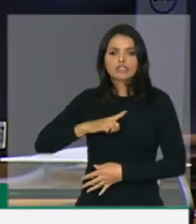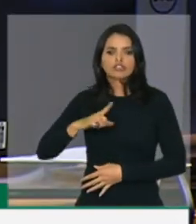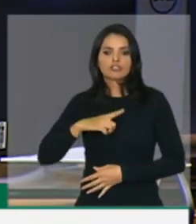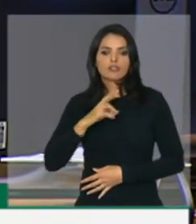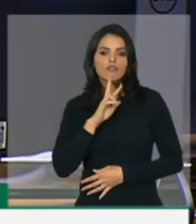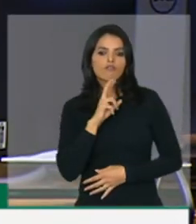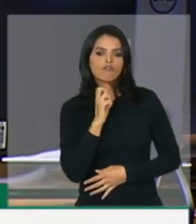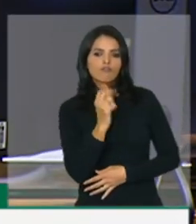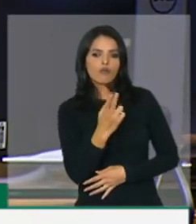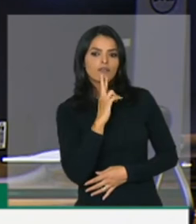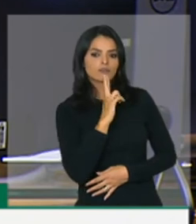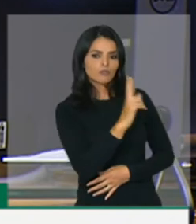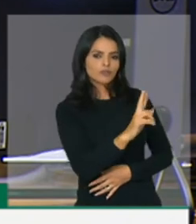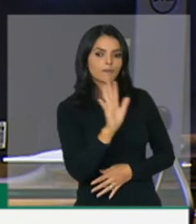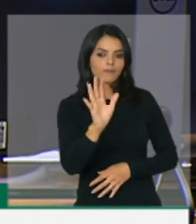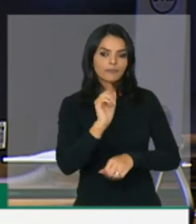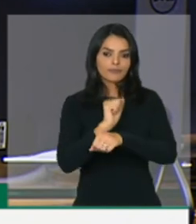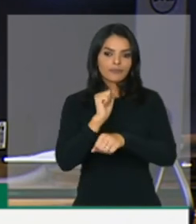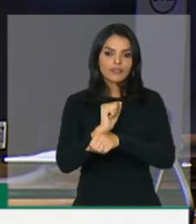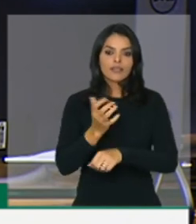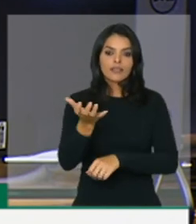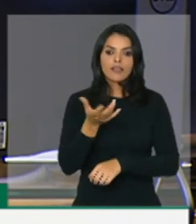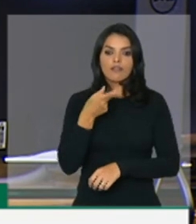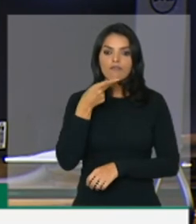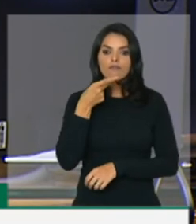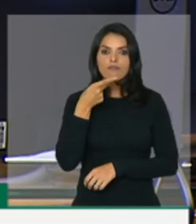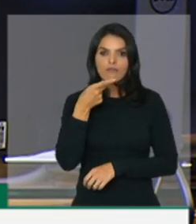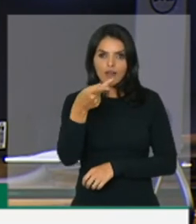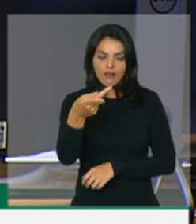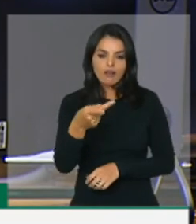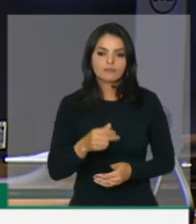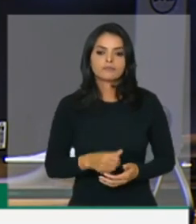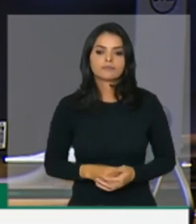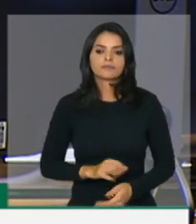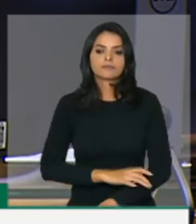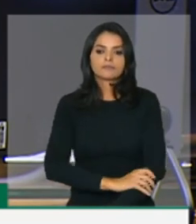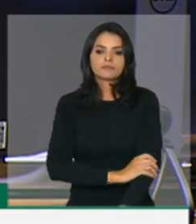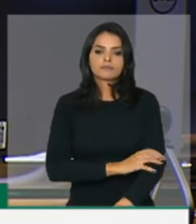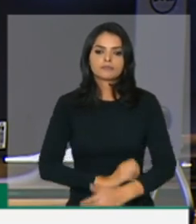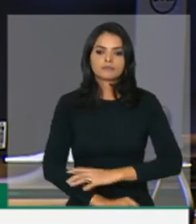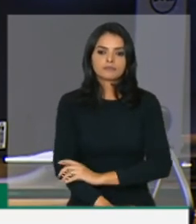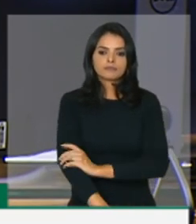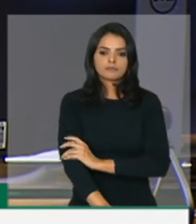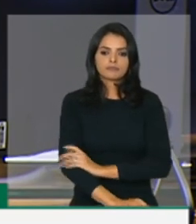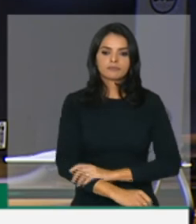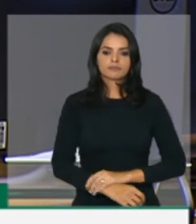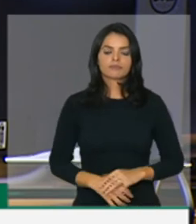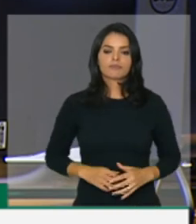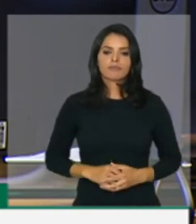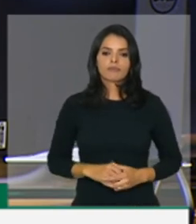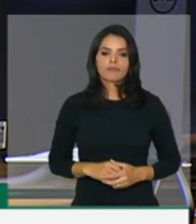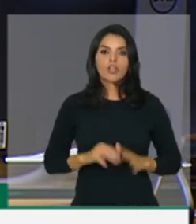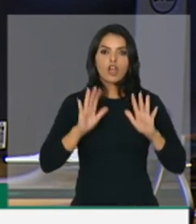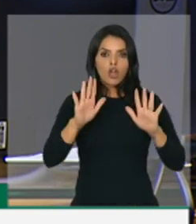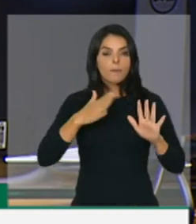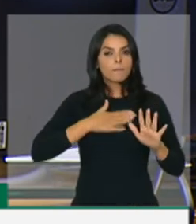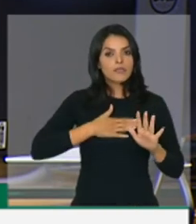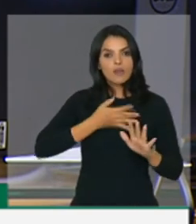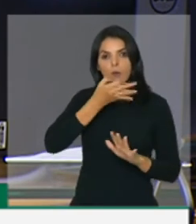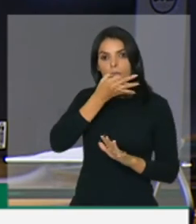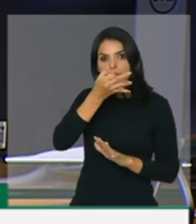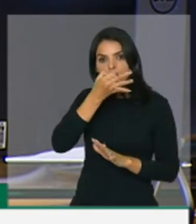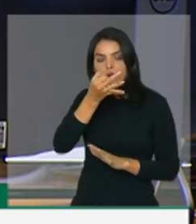Vossa Excelência. Eu quero fazer justamente essa situação aqui para consensuar no plenário. Isso, no meu ponto de vista, eu